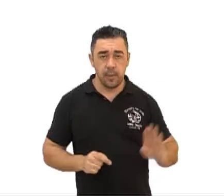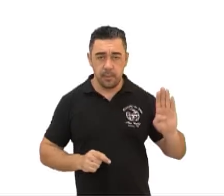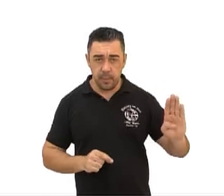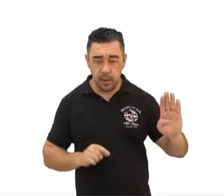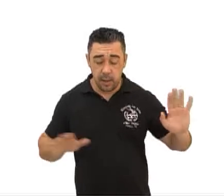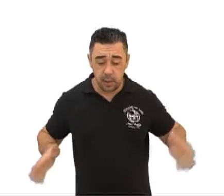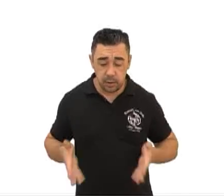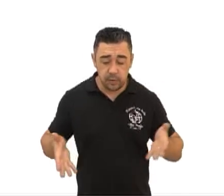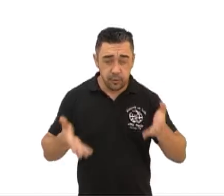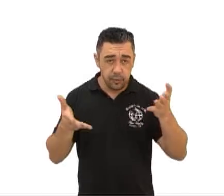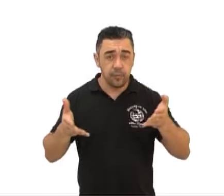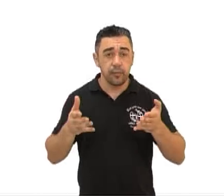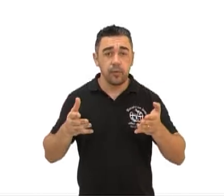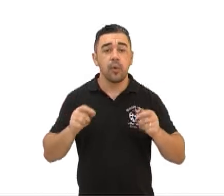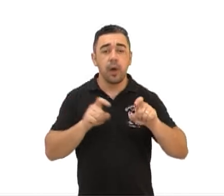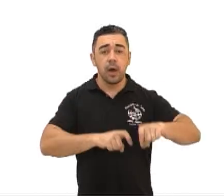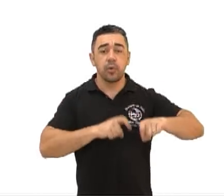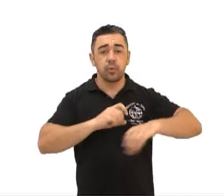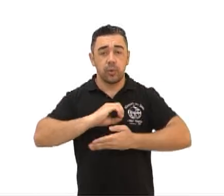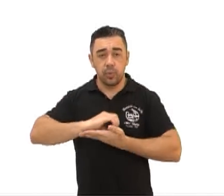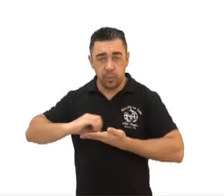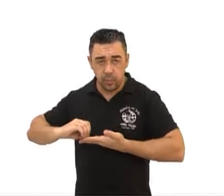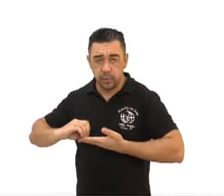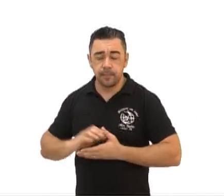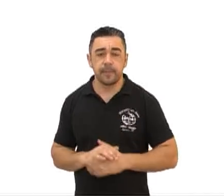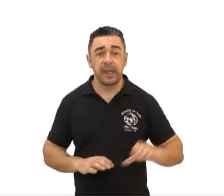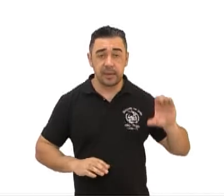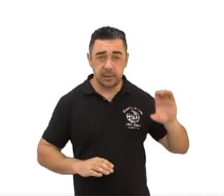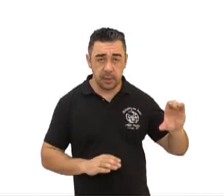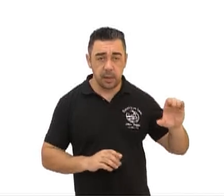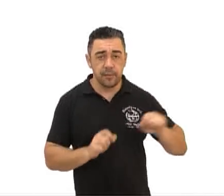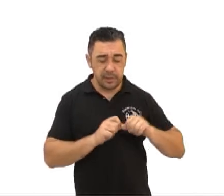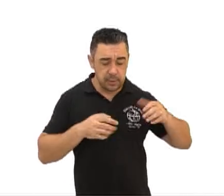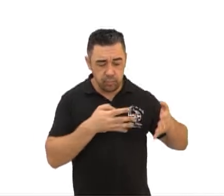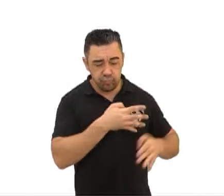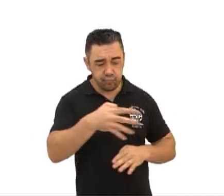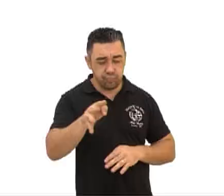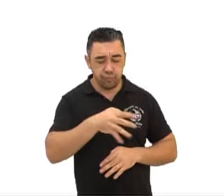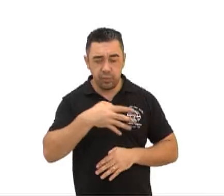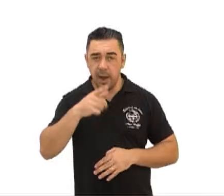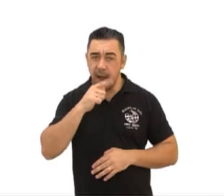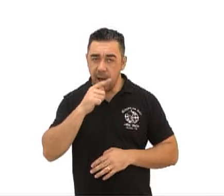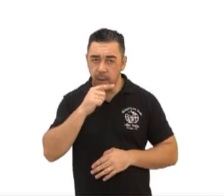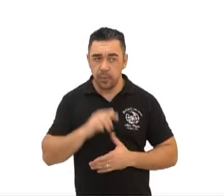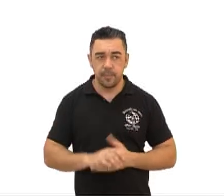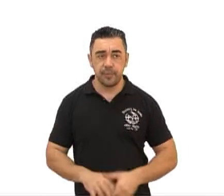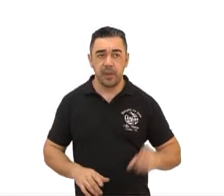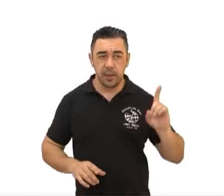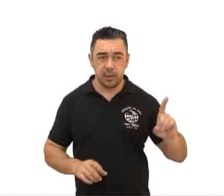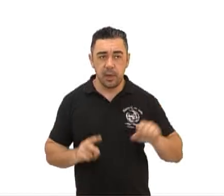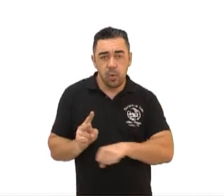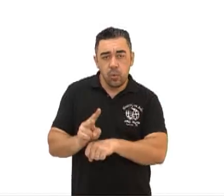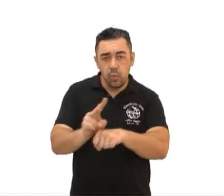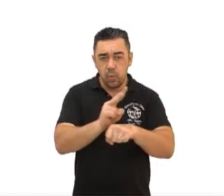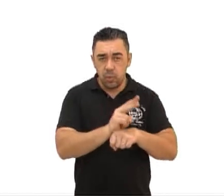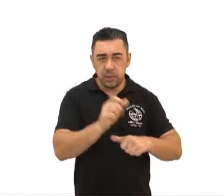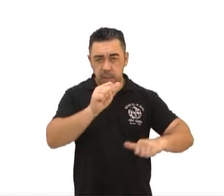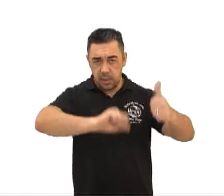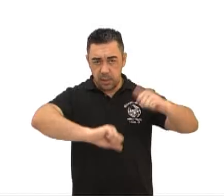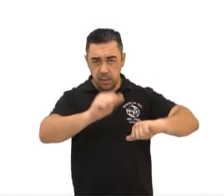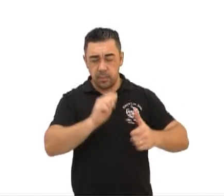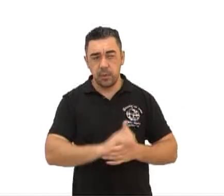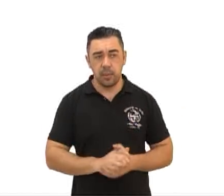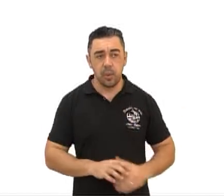incentivo à agricultura orgânica, C, irrigação dos terrenos cultivados, D, uso de defensivos químicos ou